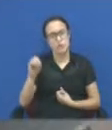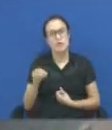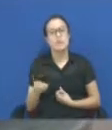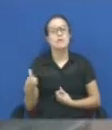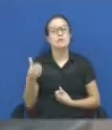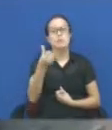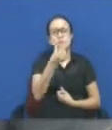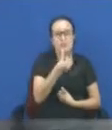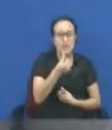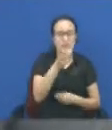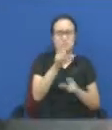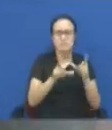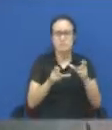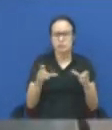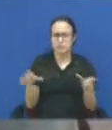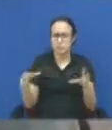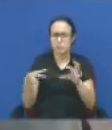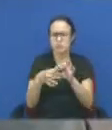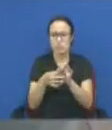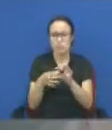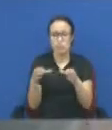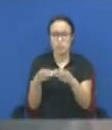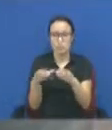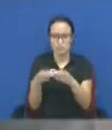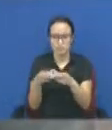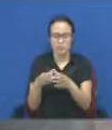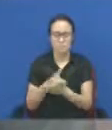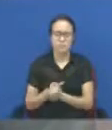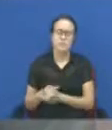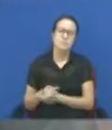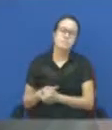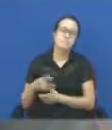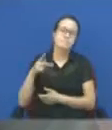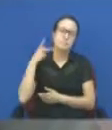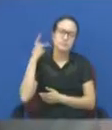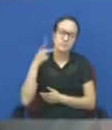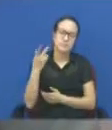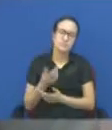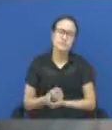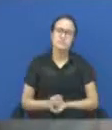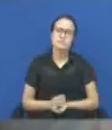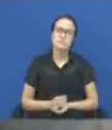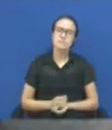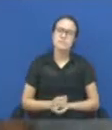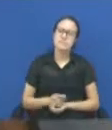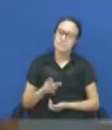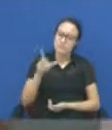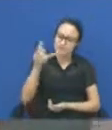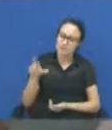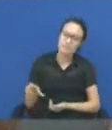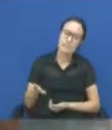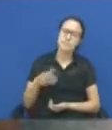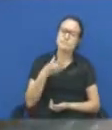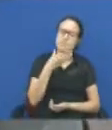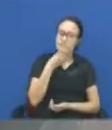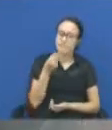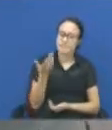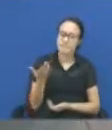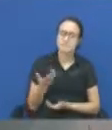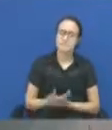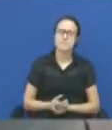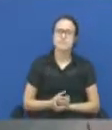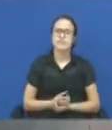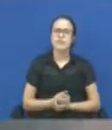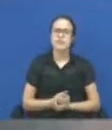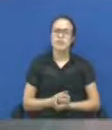de campanha. O Eduardo, como já discorri aqui no começo